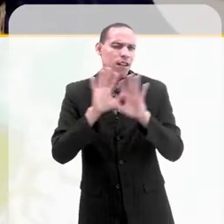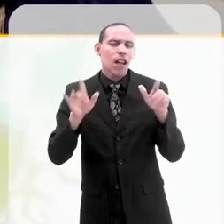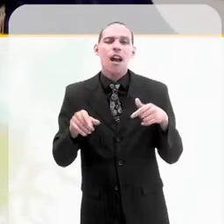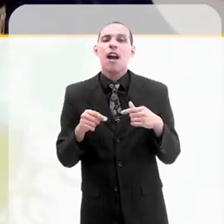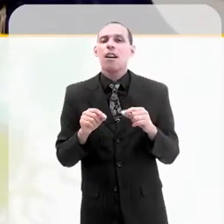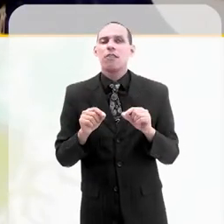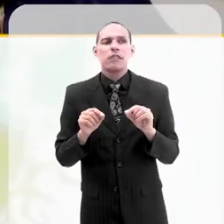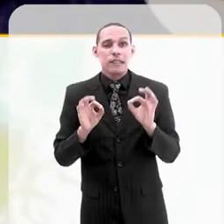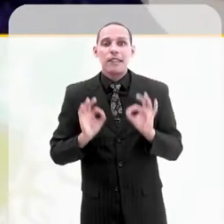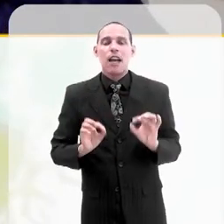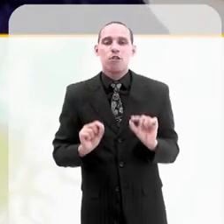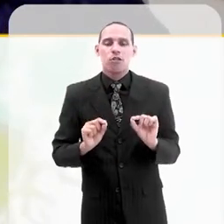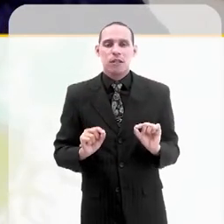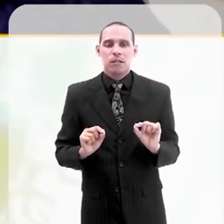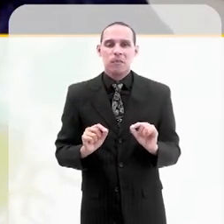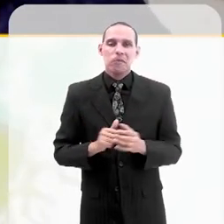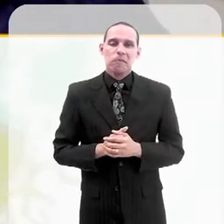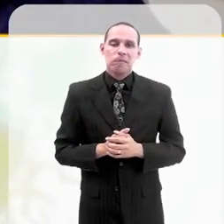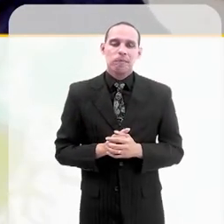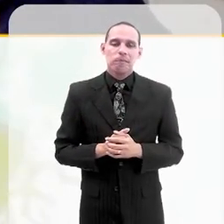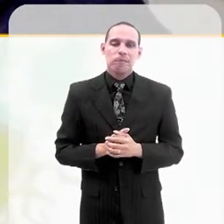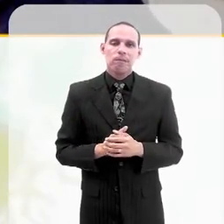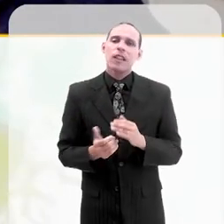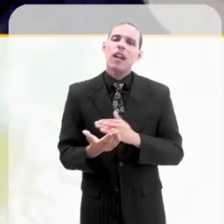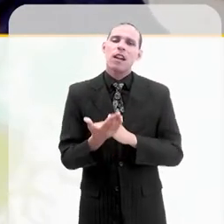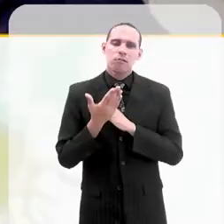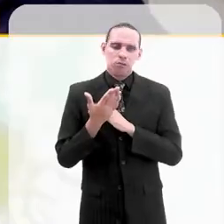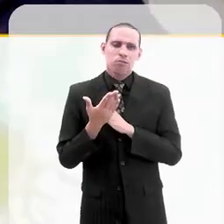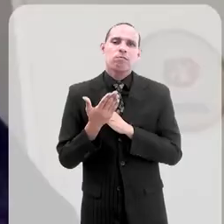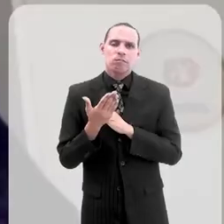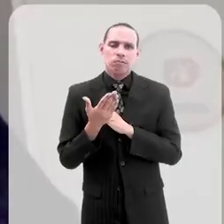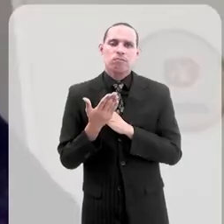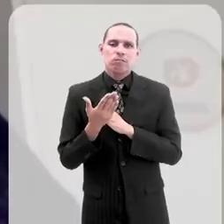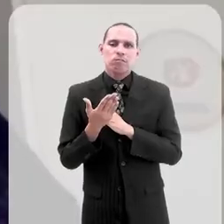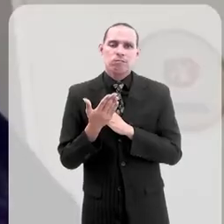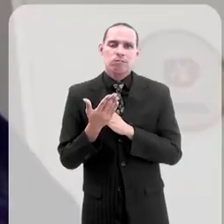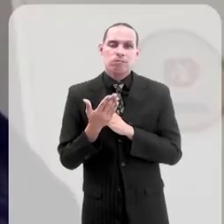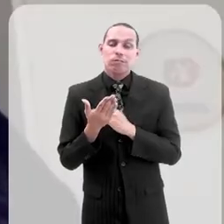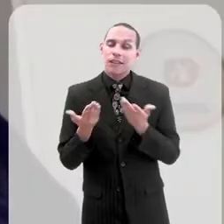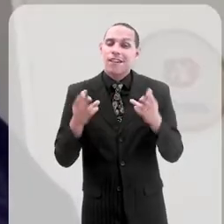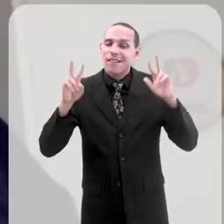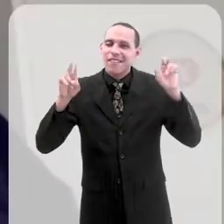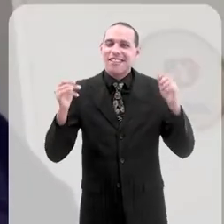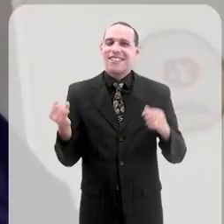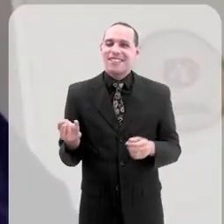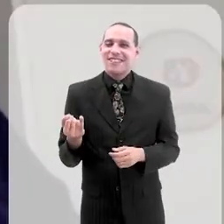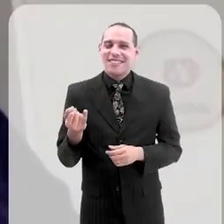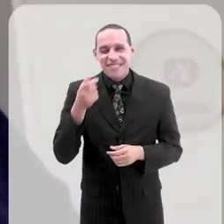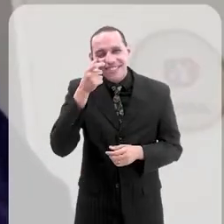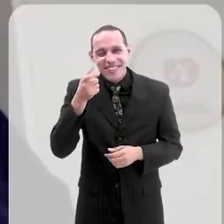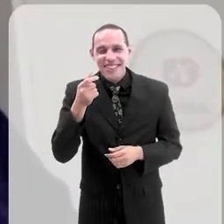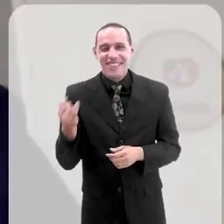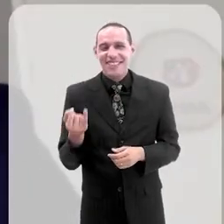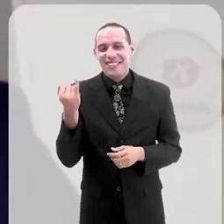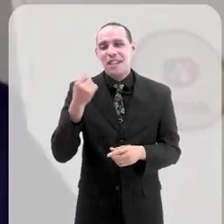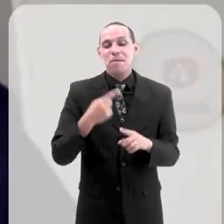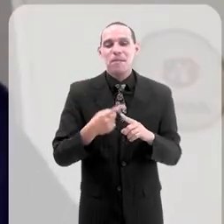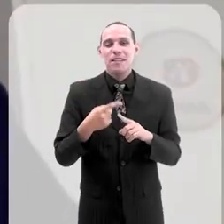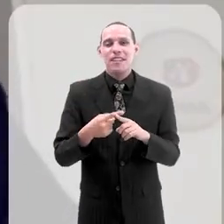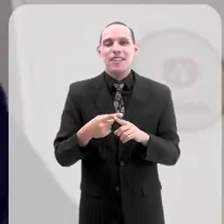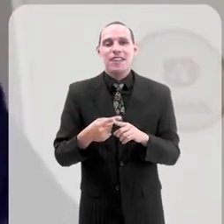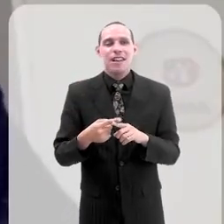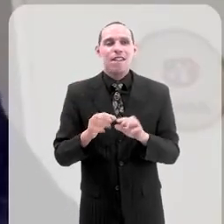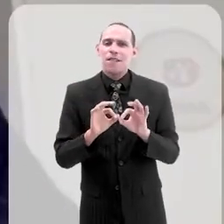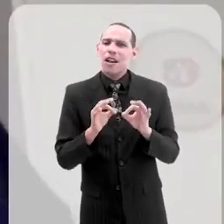dúvida, ajuda muito. E sempre esse tema, interessante você falar isso, sempre esse tema aparece na família,